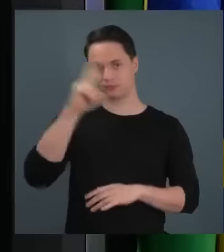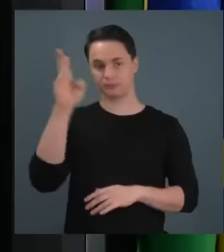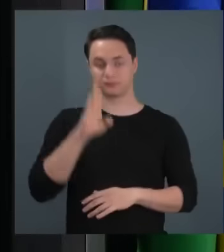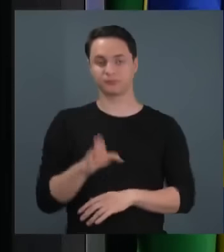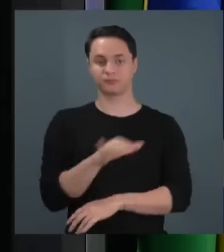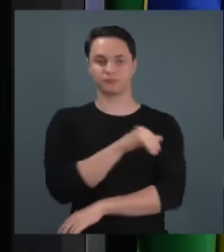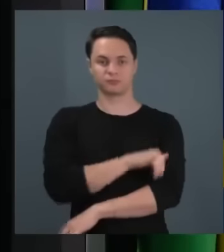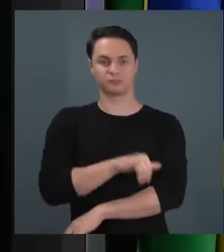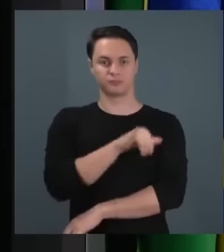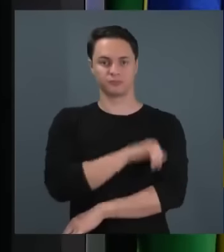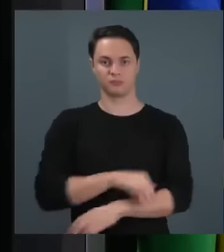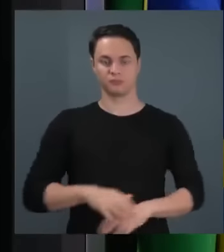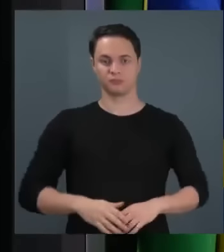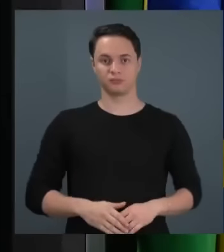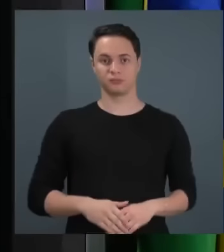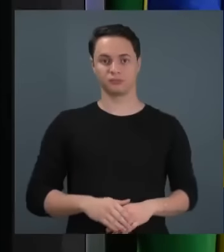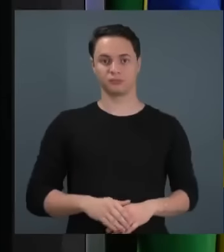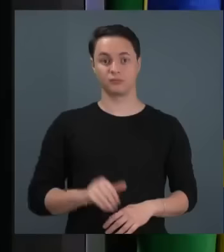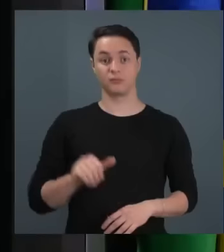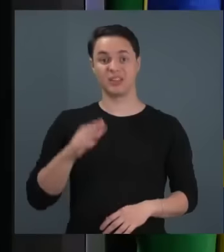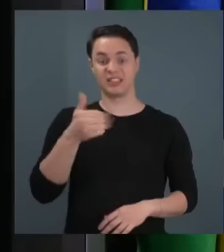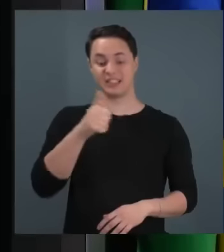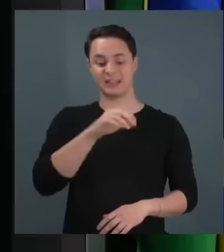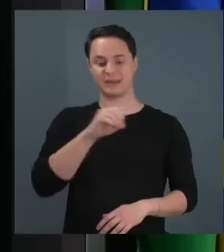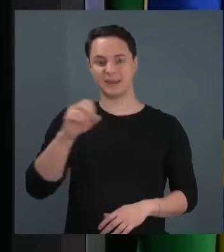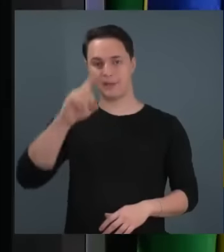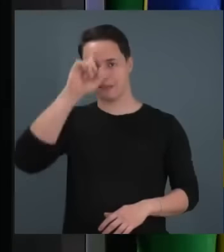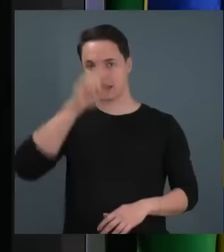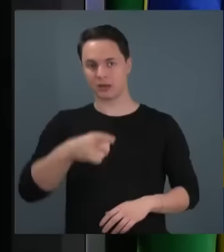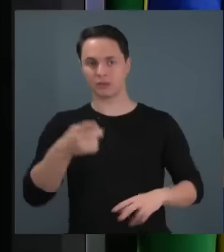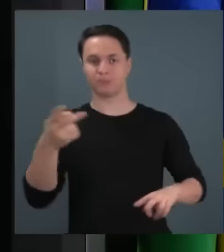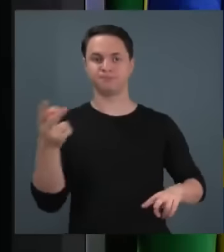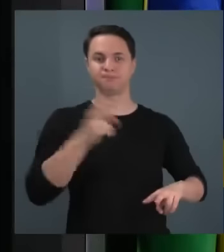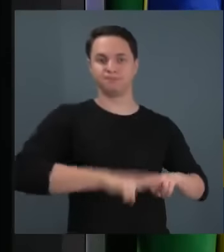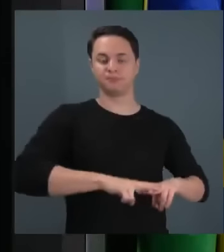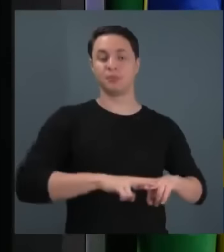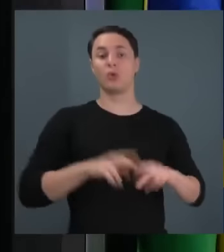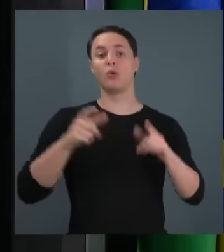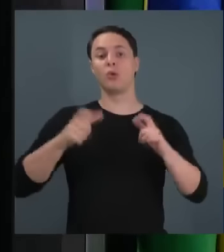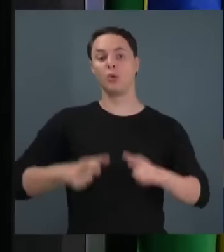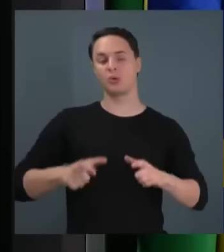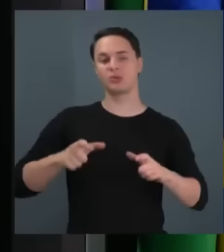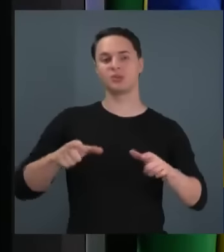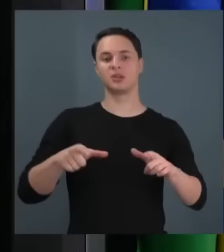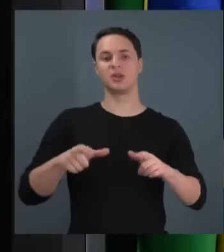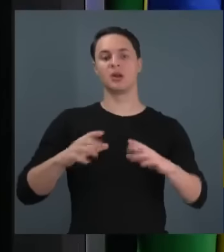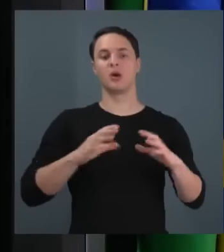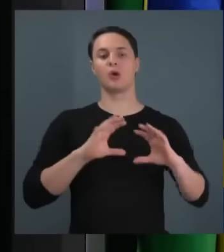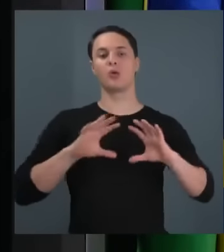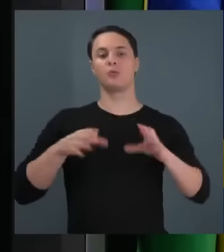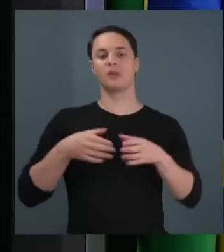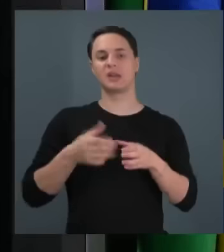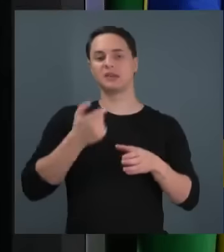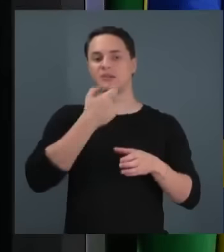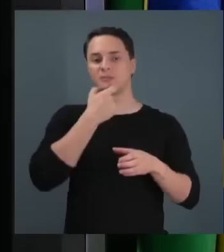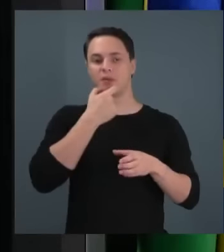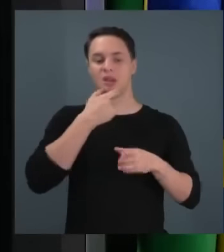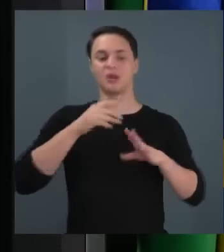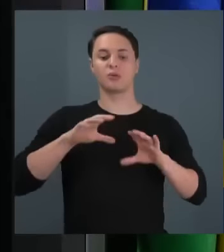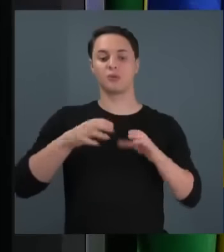Janeiro, com mais de 100 mandados de prisão nos complexos da Penha e do Alemão. Ao final da